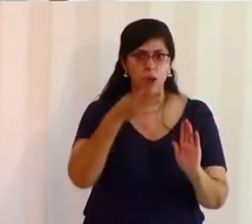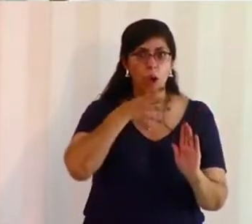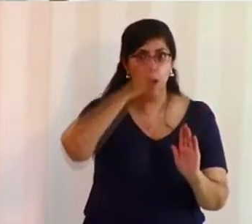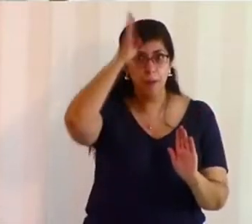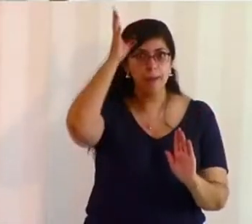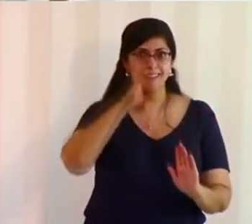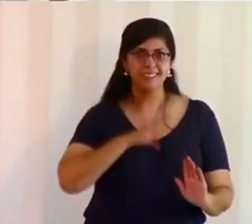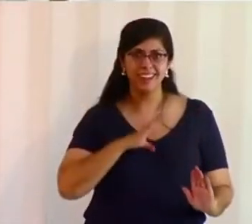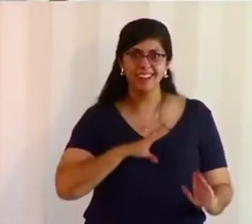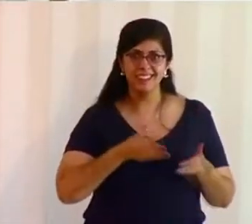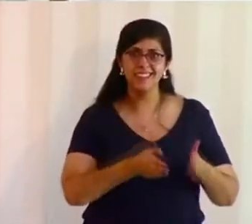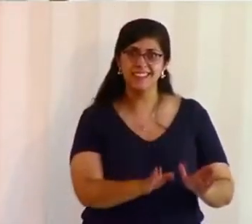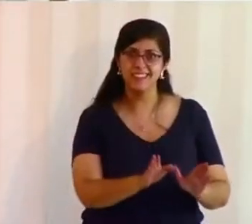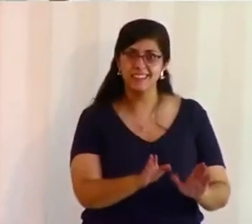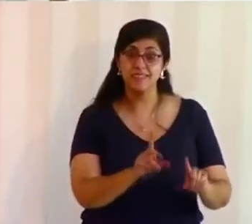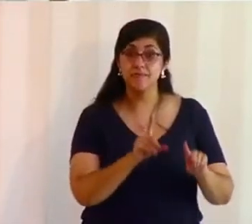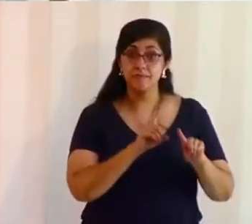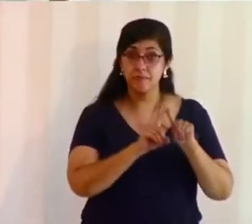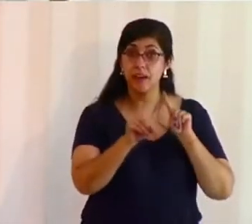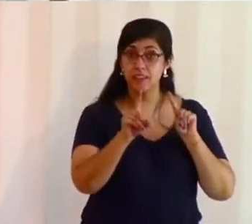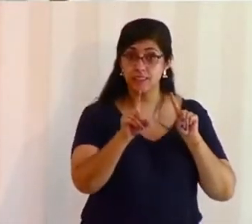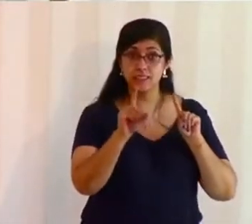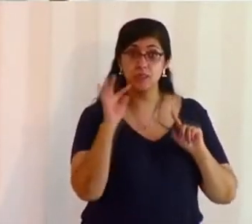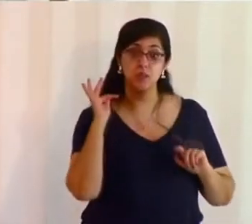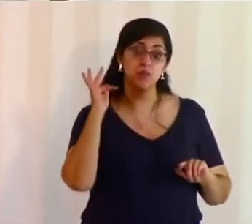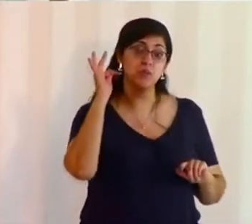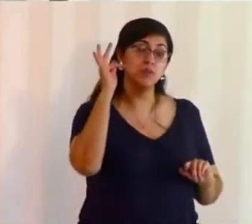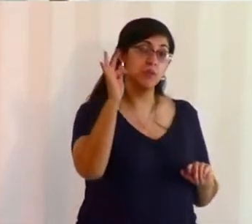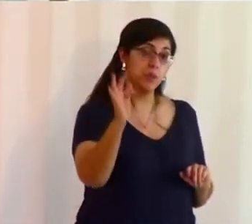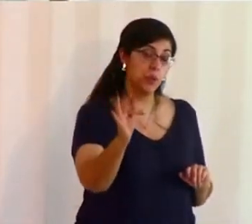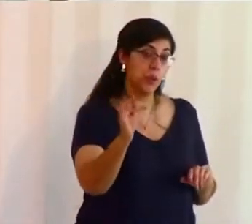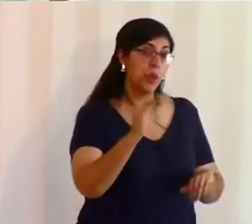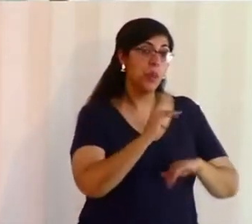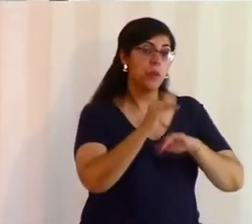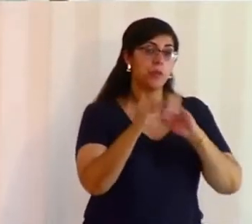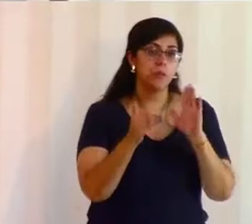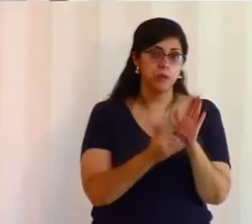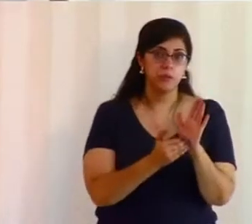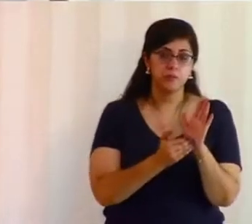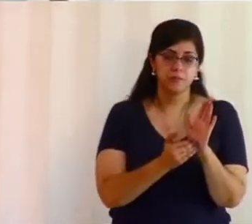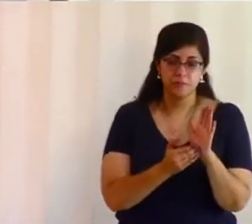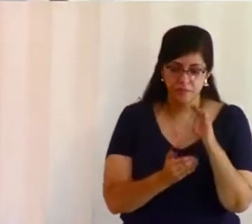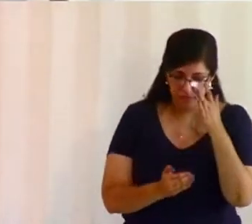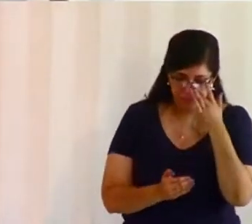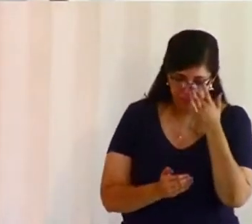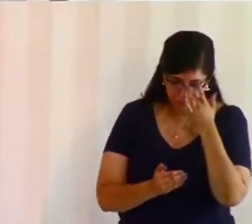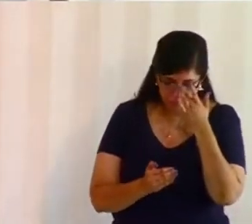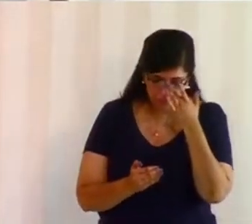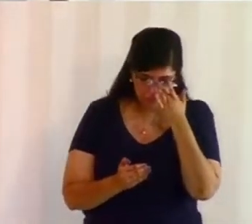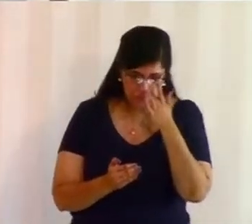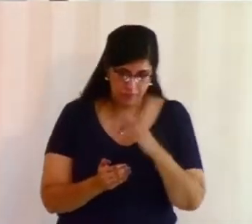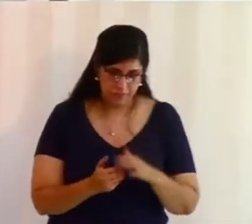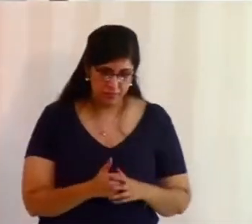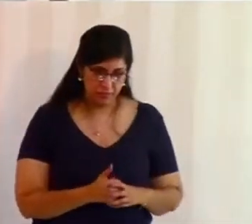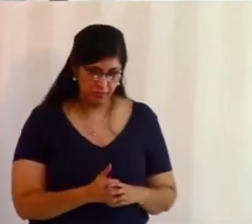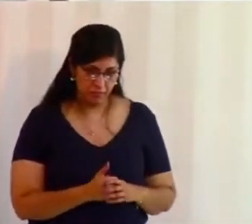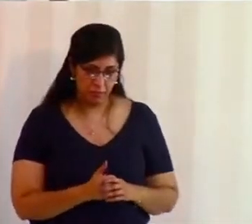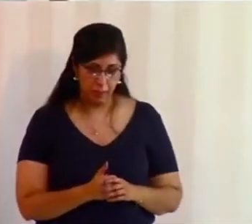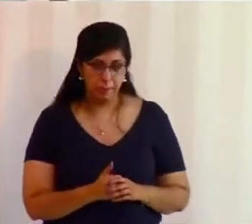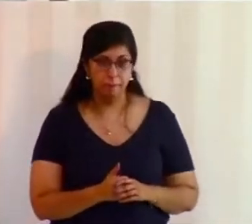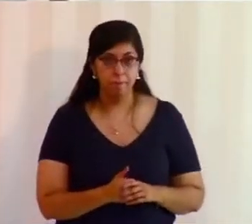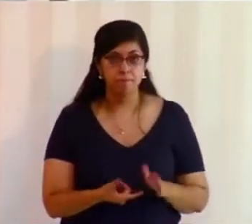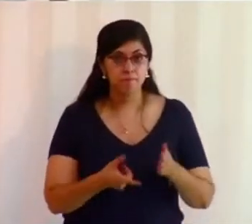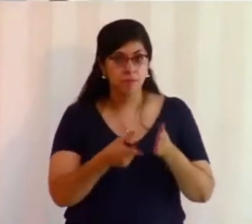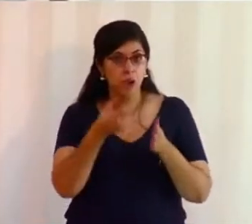E lá na frente, depois de tudo ocorrido, que vão falar assim, pode ir embora, vocês estão libertos. Assim, não é assim não. Vocês me deram uma